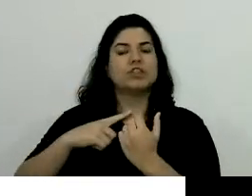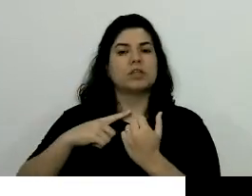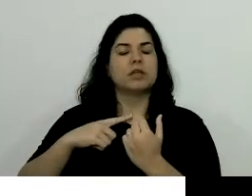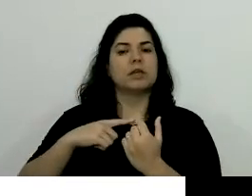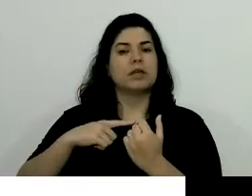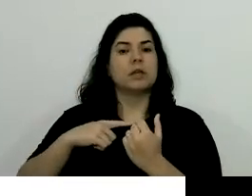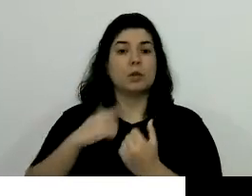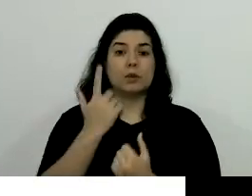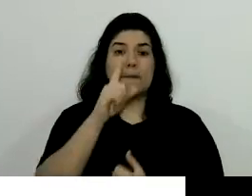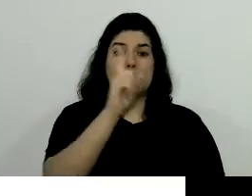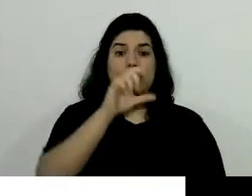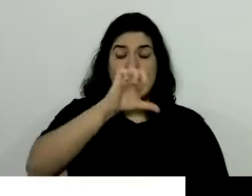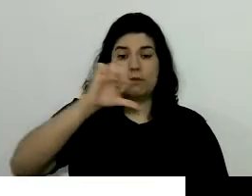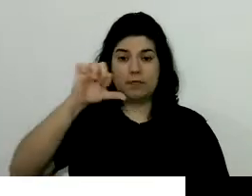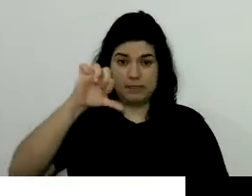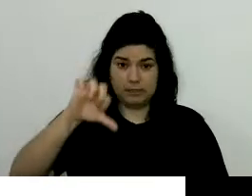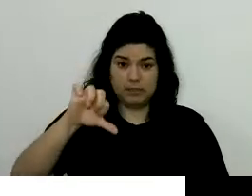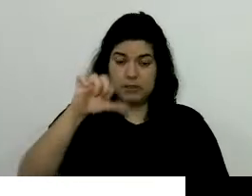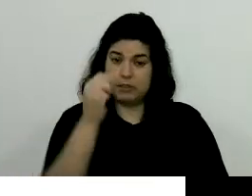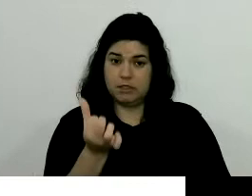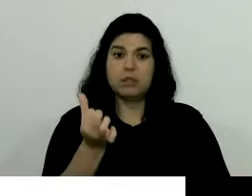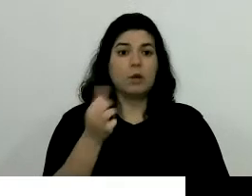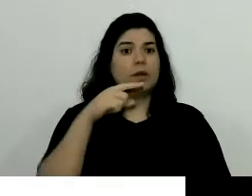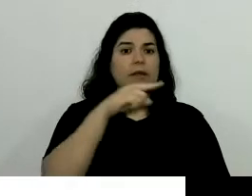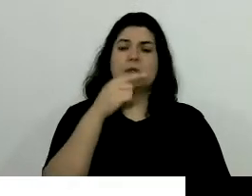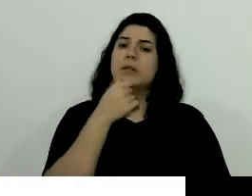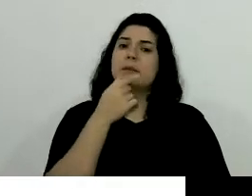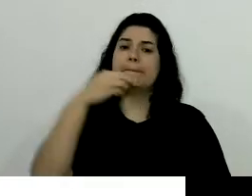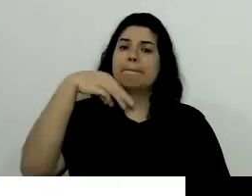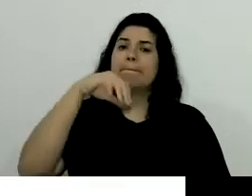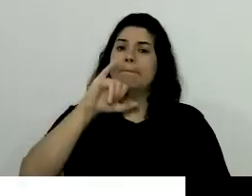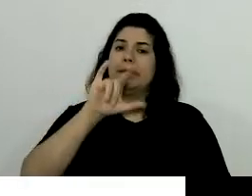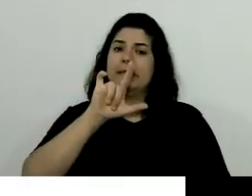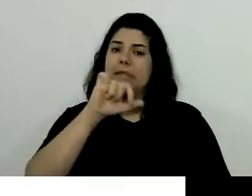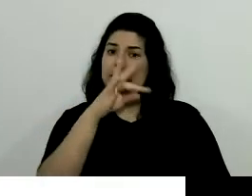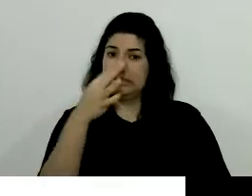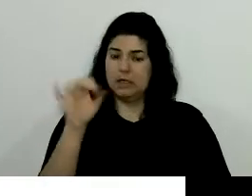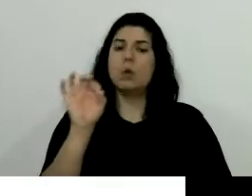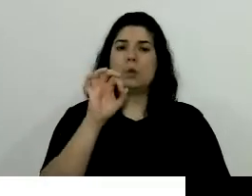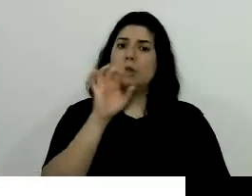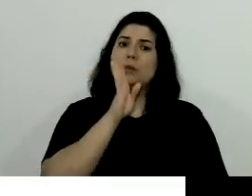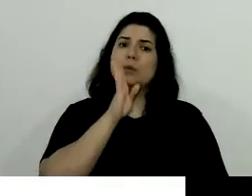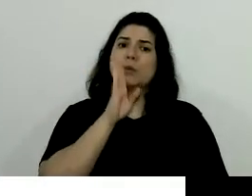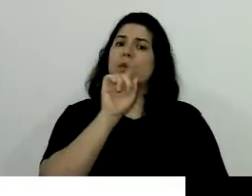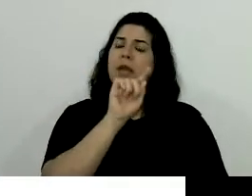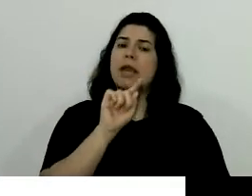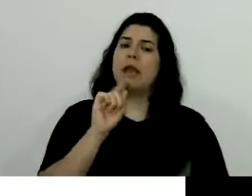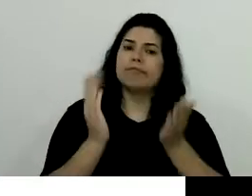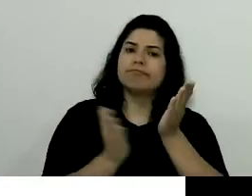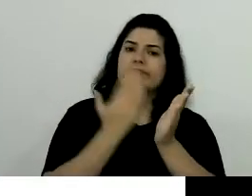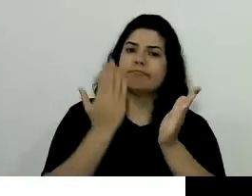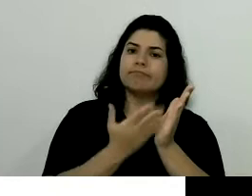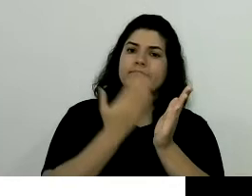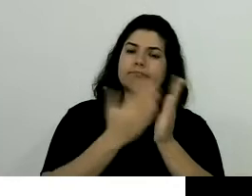em 1996. O Militão, ele ficou muito conhecido por essa produção dele, que é o Álbum Comparativo da Cidade de